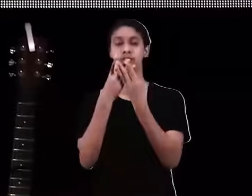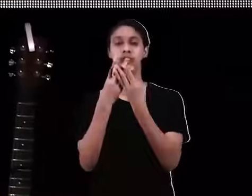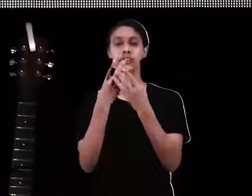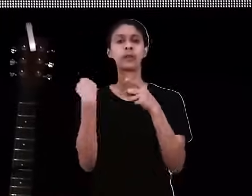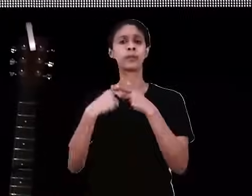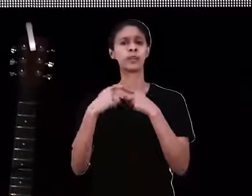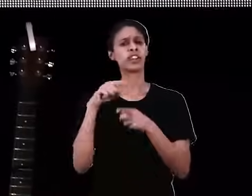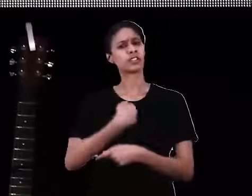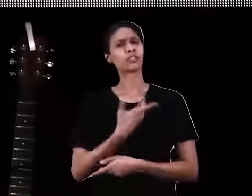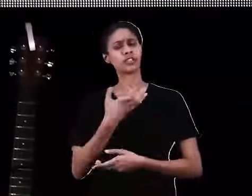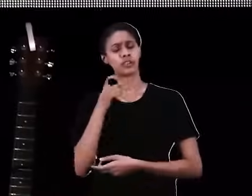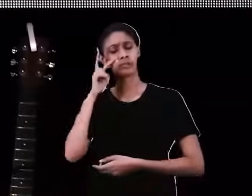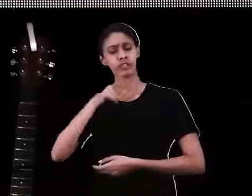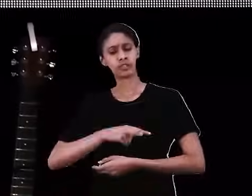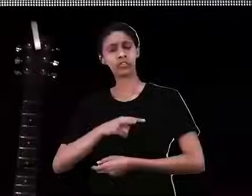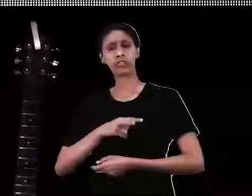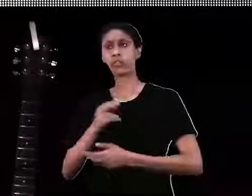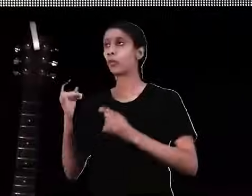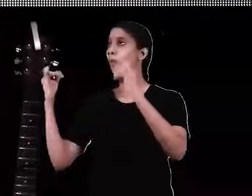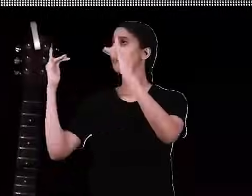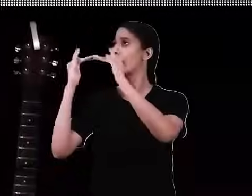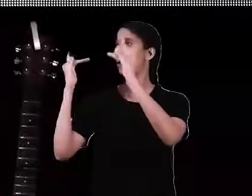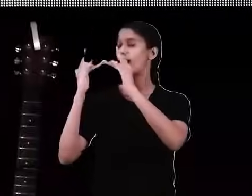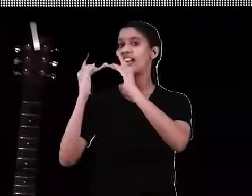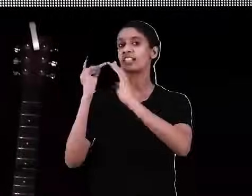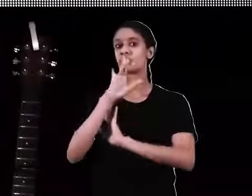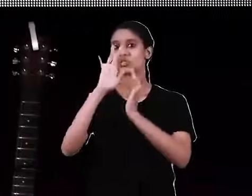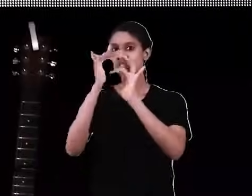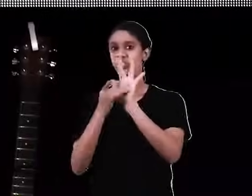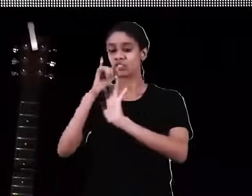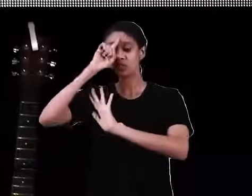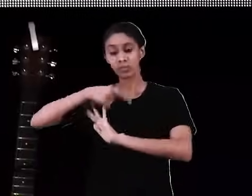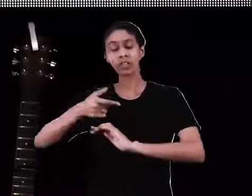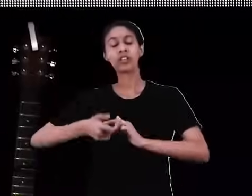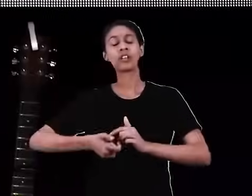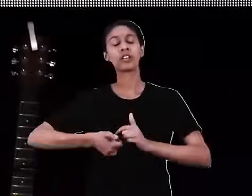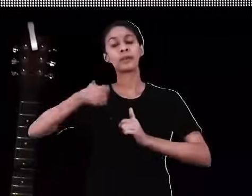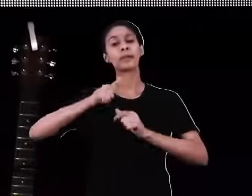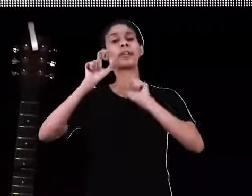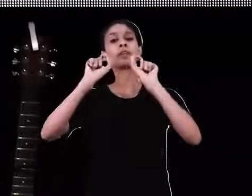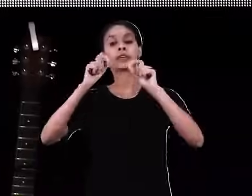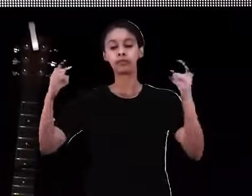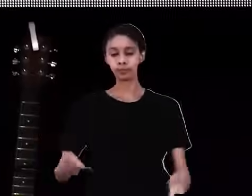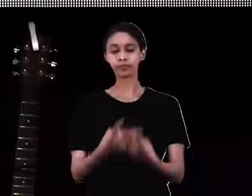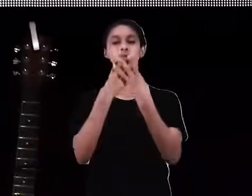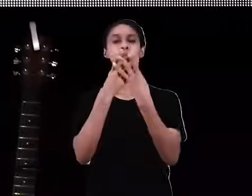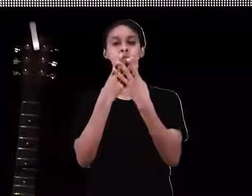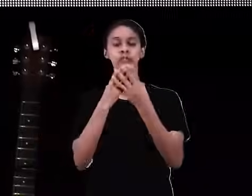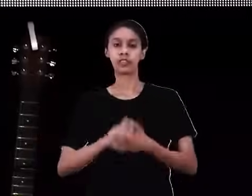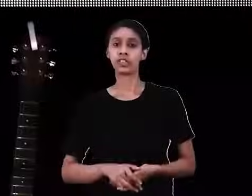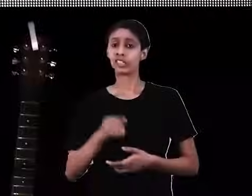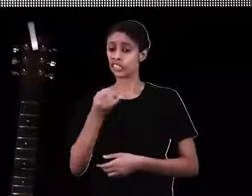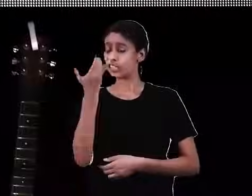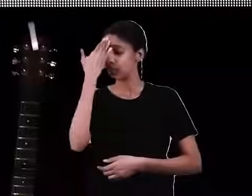dominar? Quando o primeiro lugar de domínio de Jesus foi uma manjedoura. Deixa eu te dizer, se você não sabe dominar o lugar que Deus te deu, Ele não vai te dar